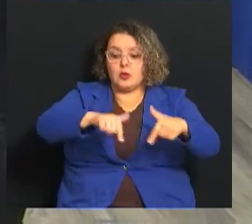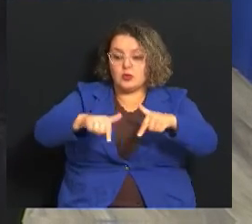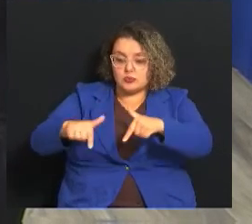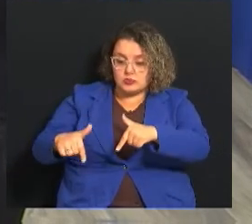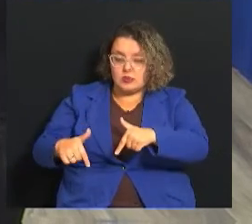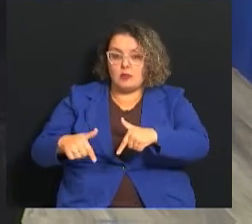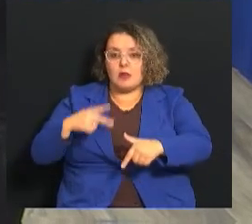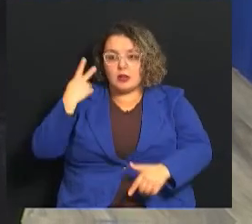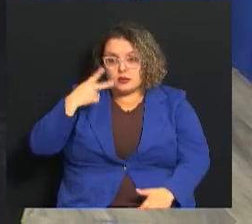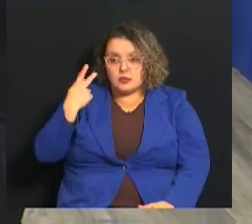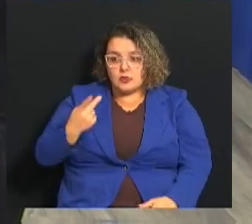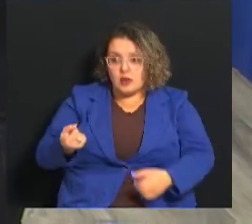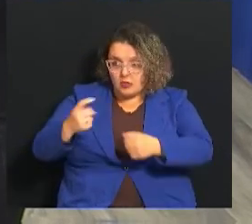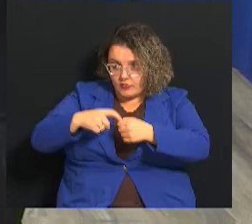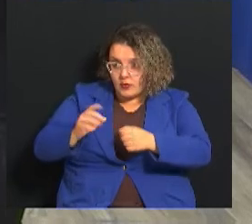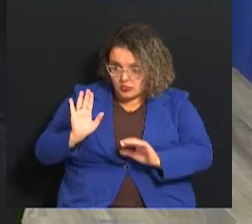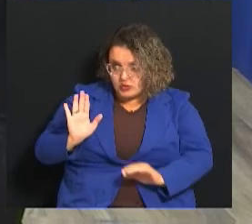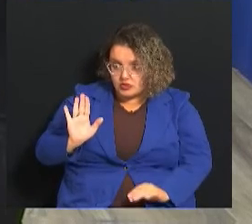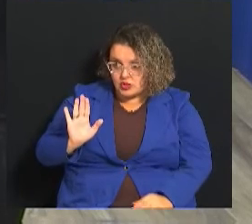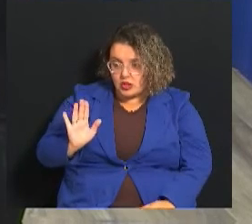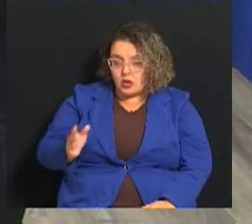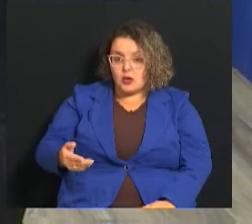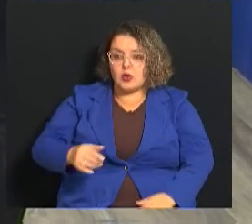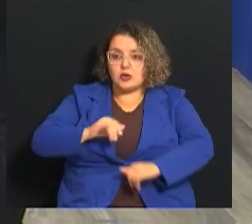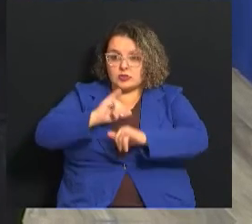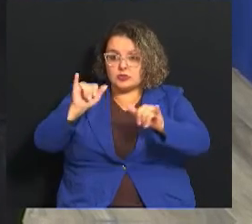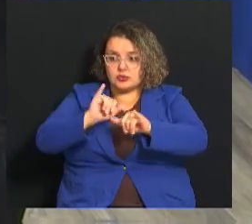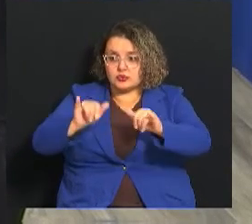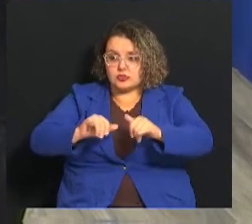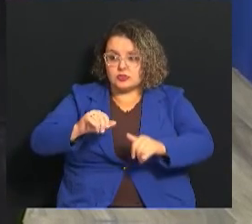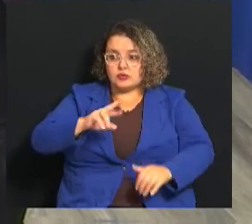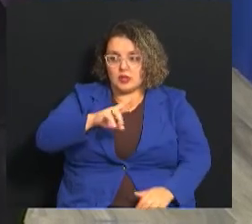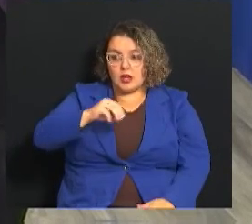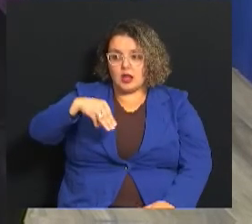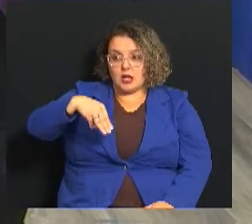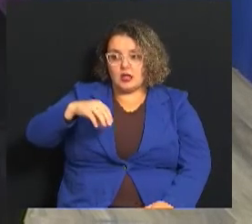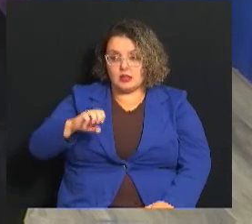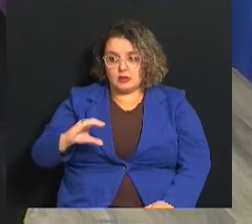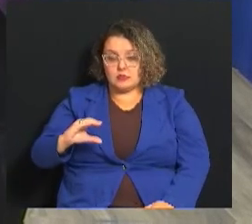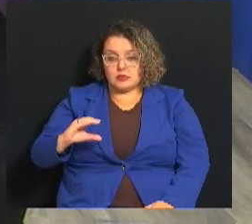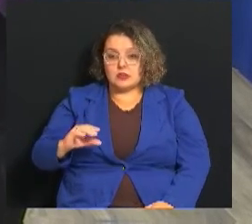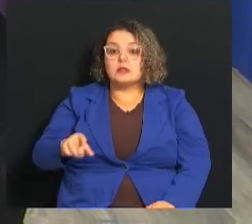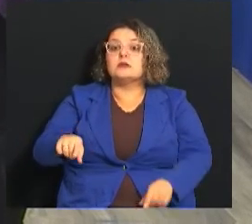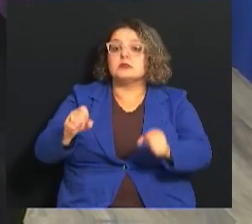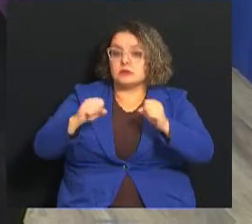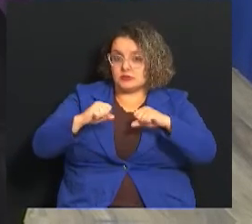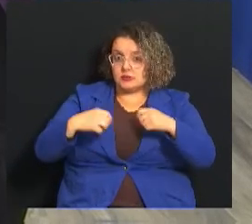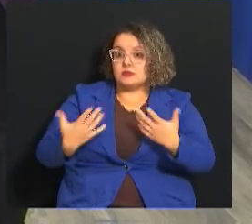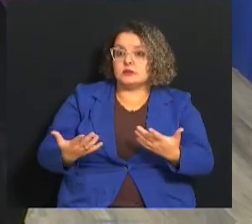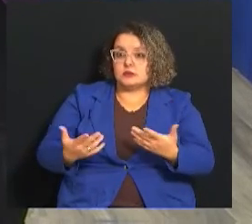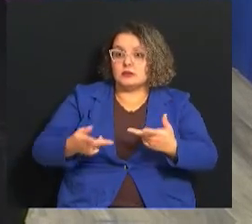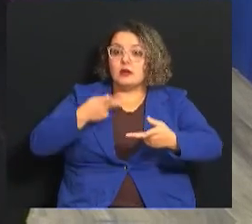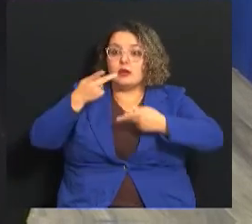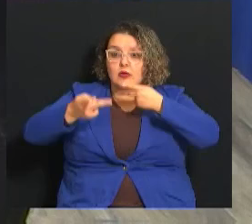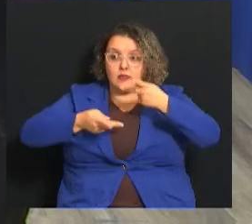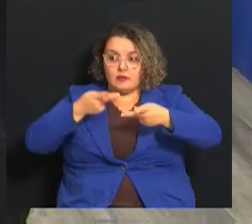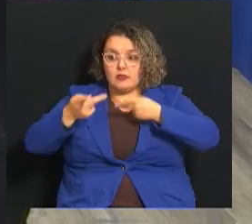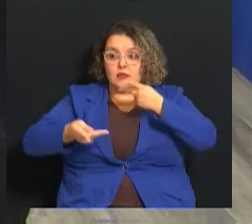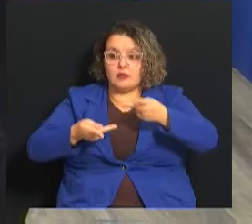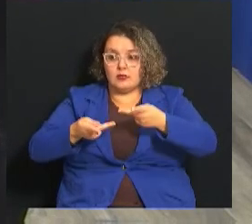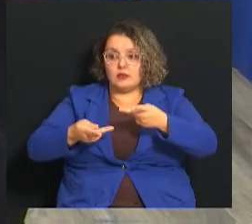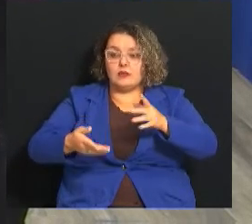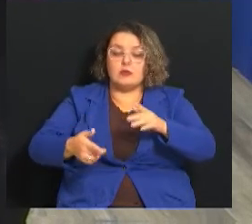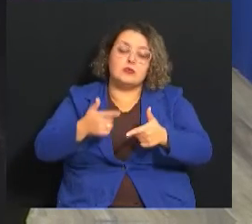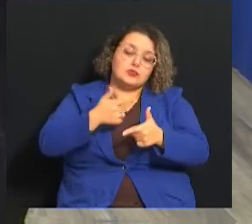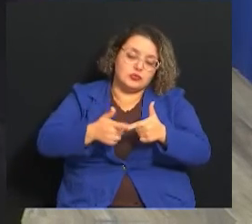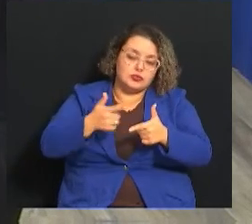parlamentares. Volta daqui a pouco com as notícias da Metrópole de Campinas? Volto sim, a gente destaca a relação, os problemas